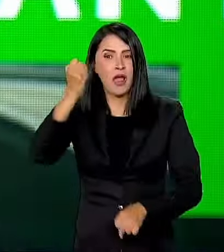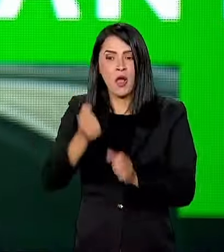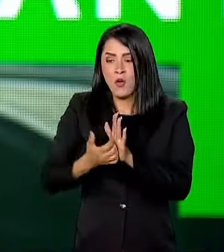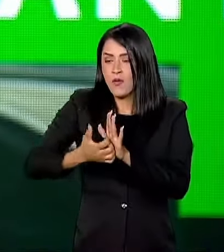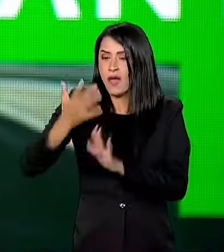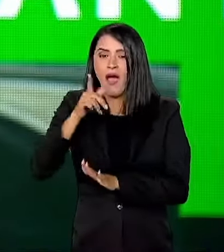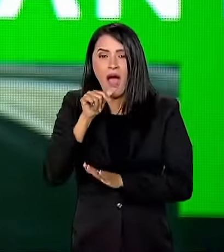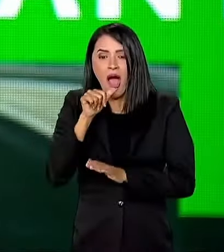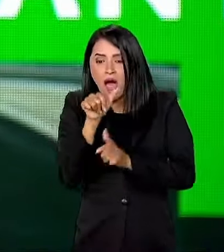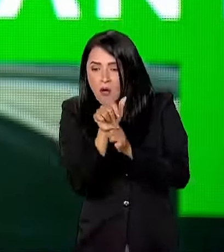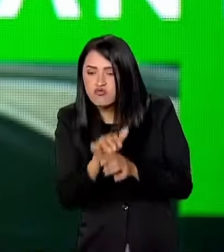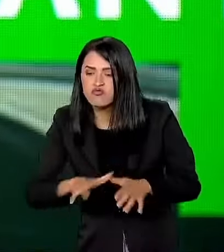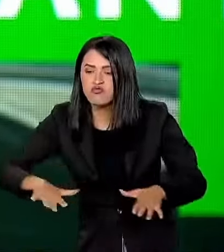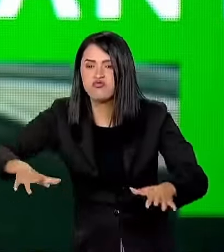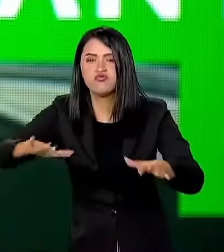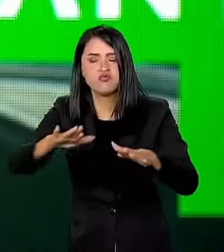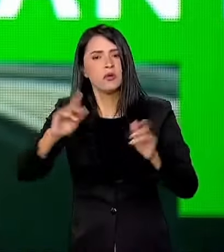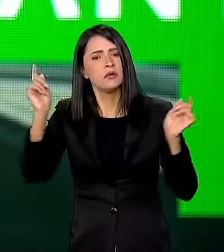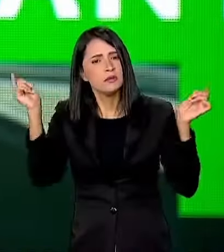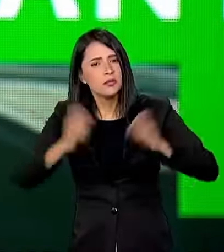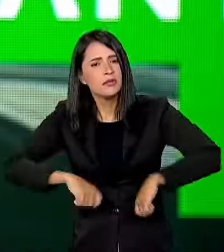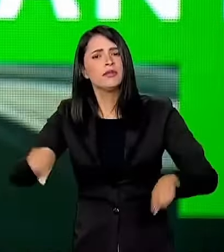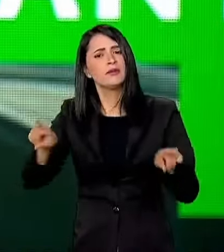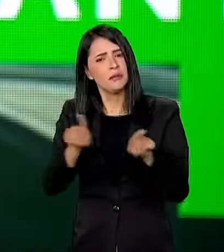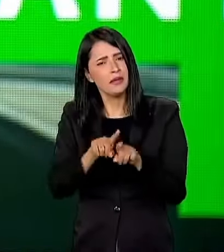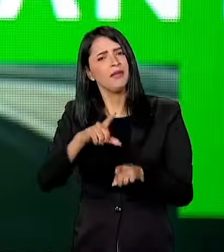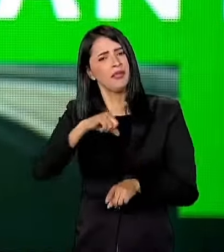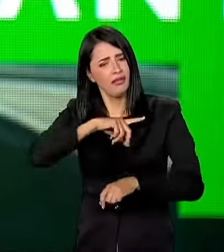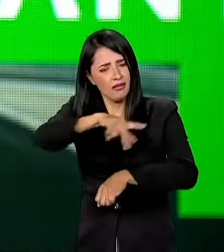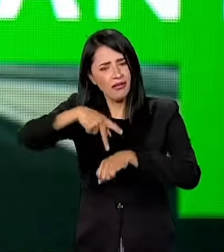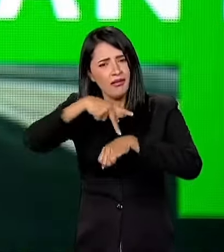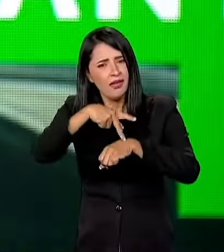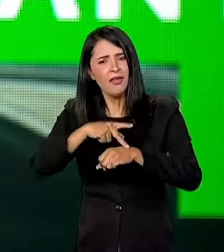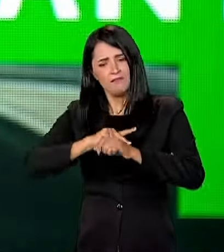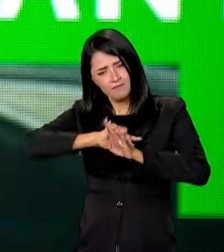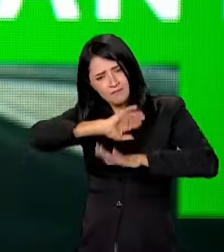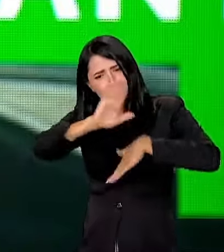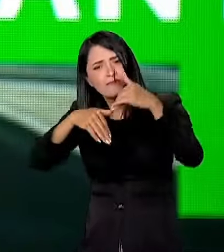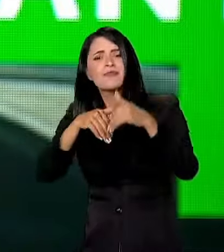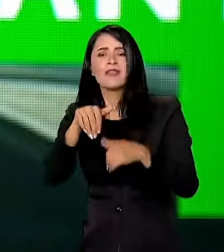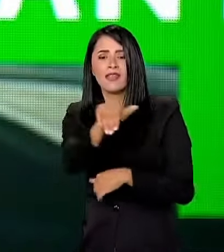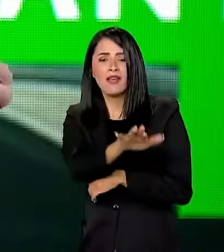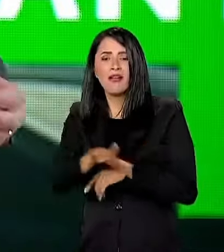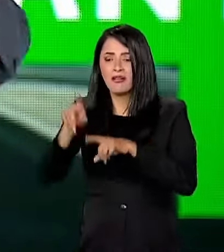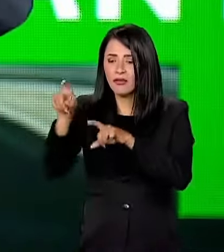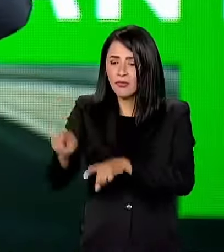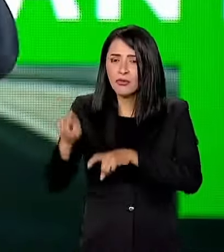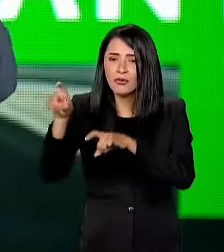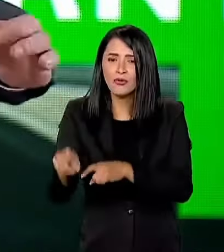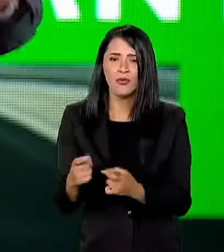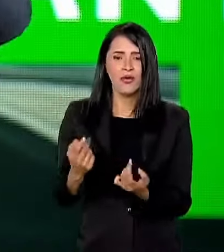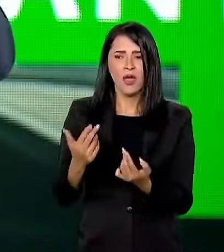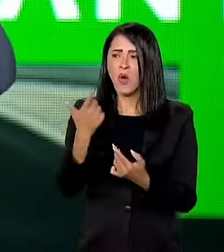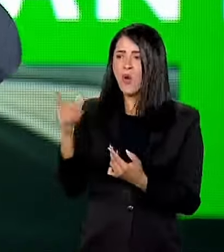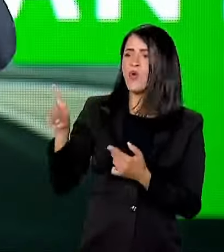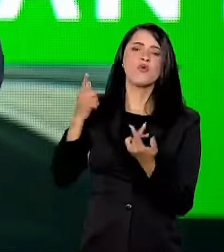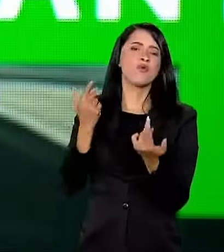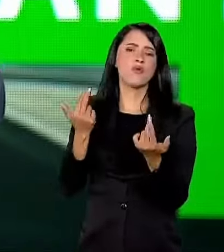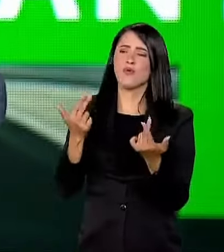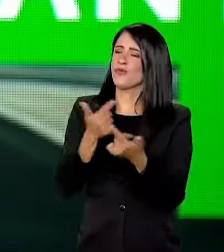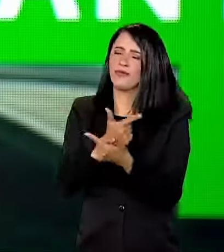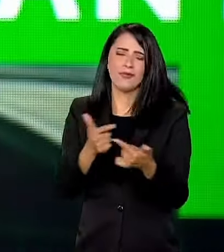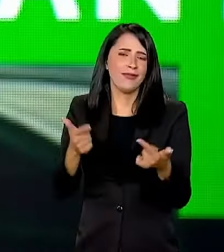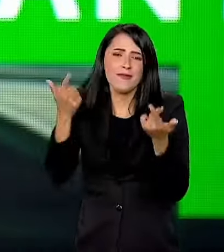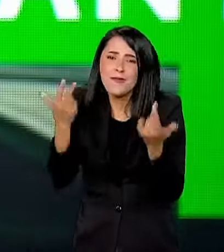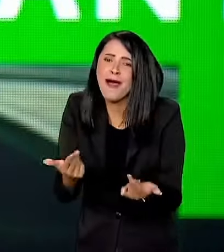Brasil e um país que tem um potencial, sabe, de crescimento na área da agricultura como nenhum outro